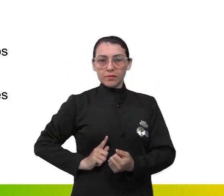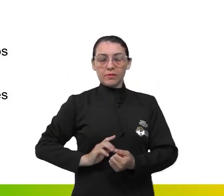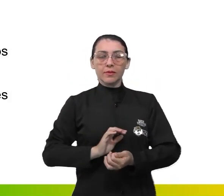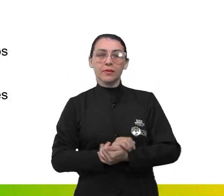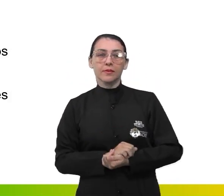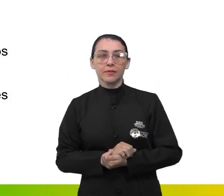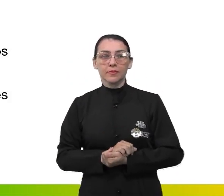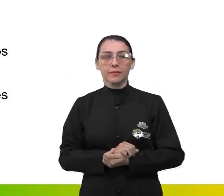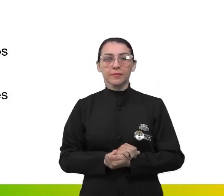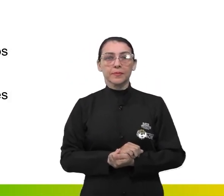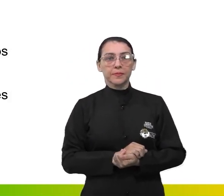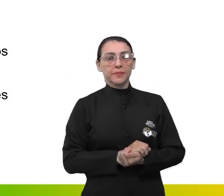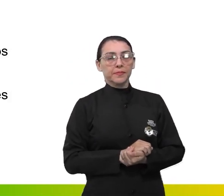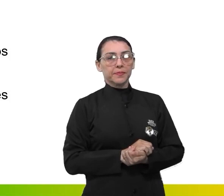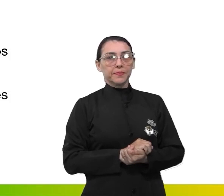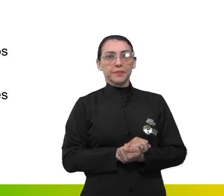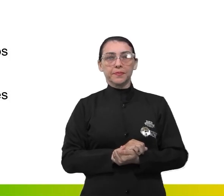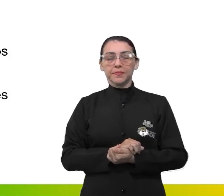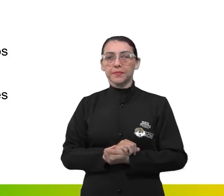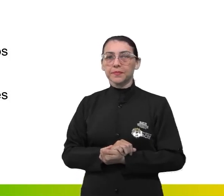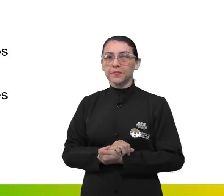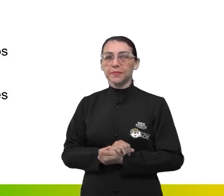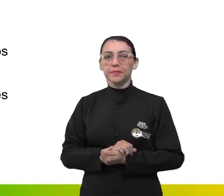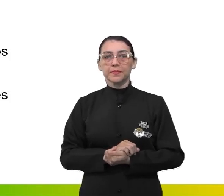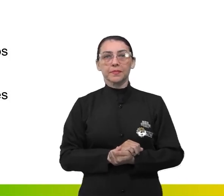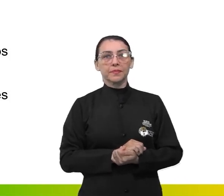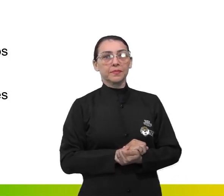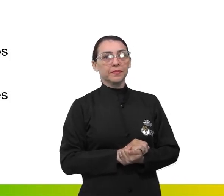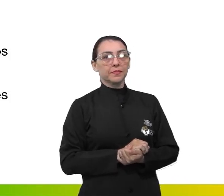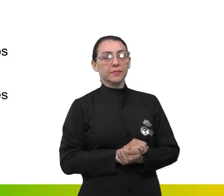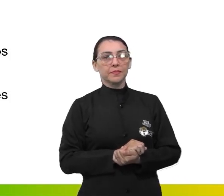dos governados.